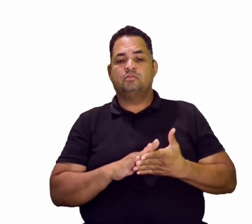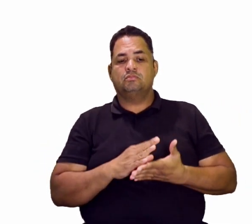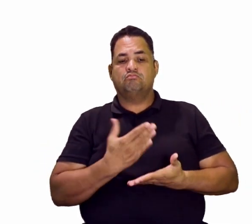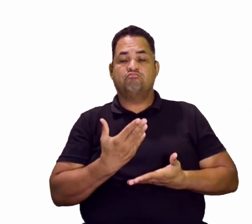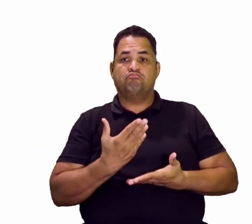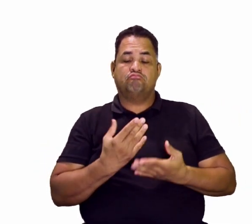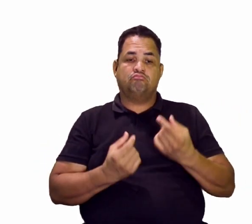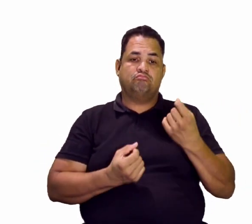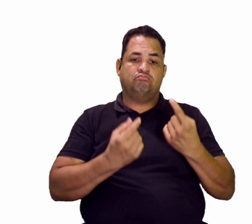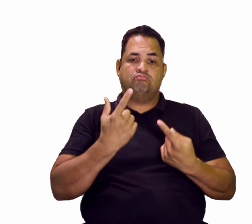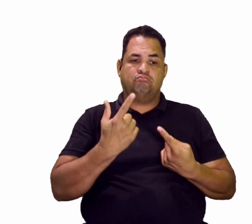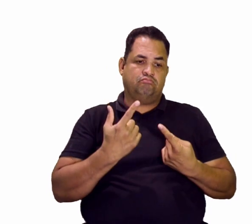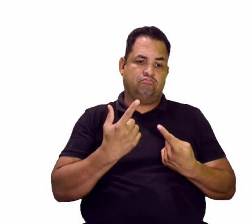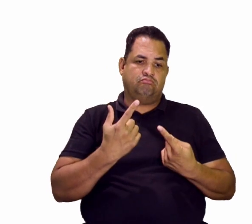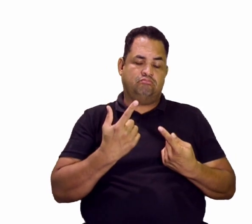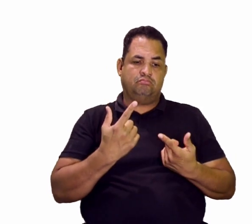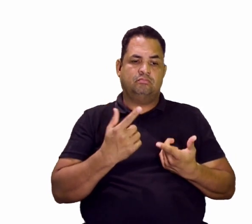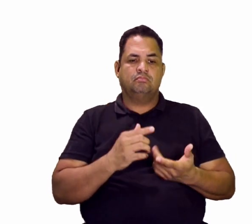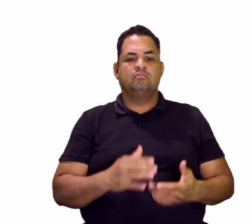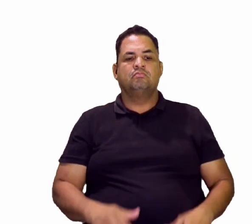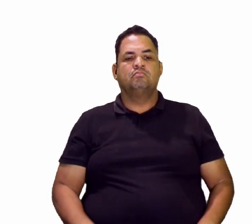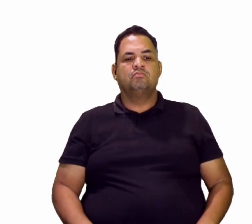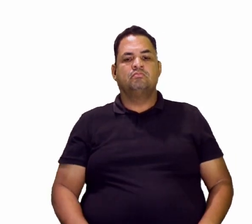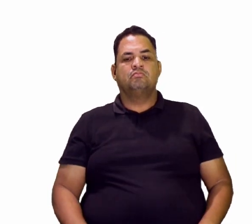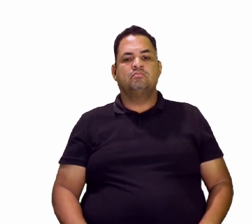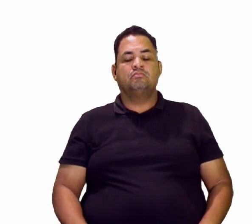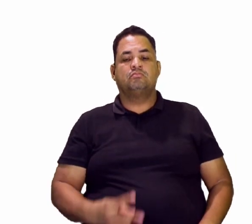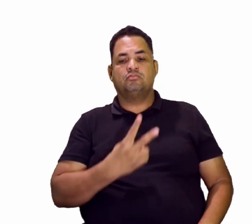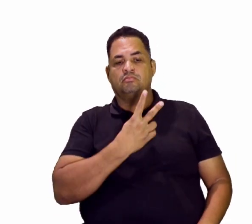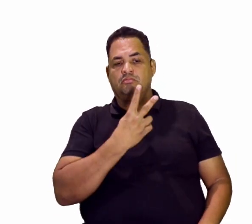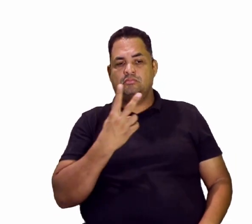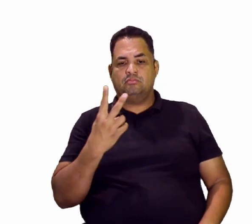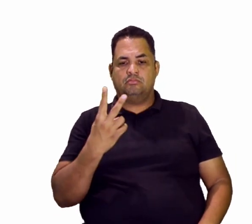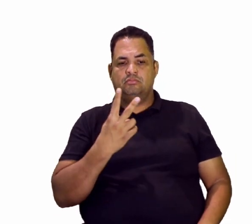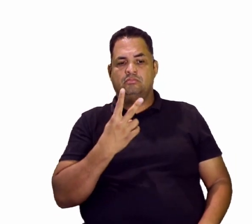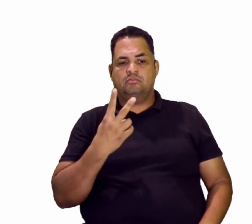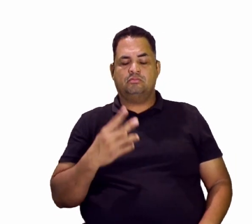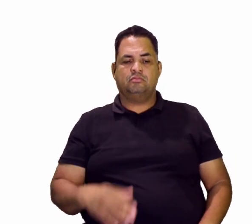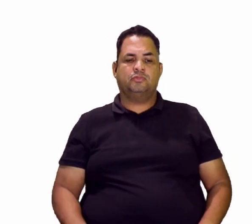algumas situações, tá? Como o